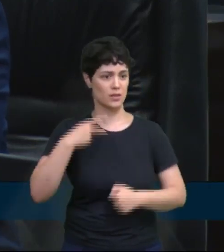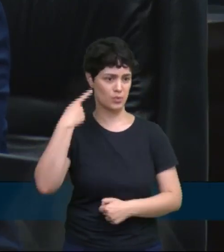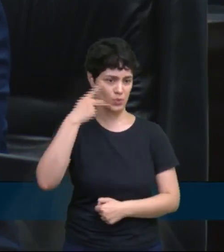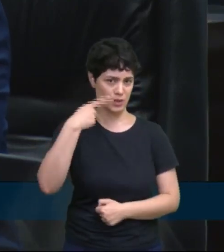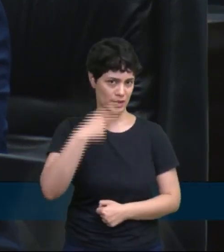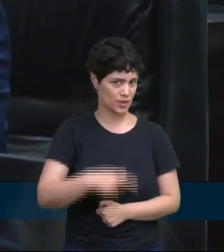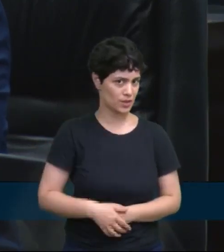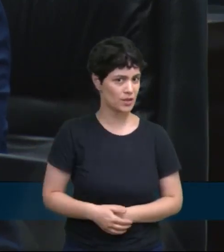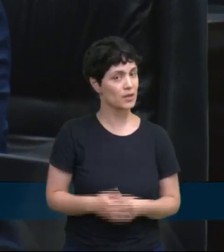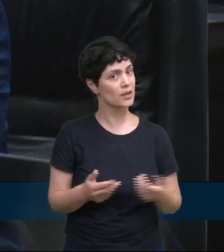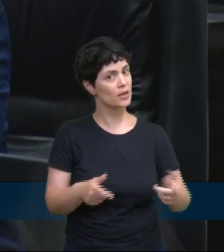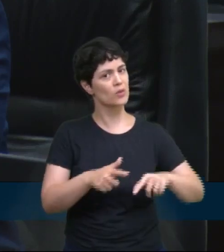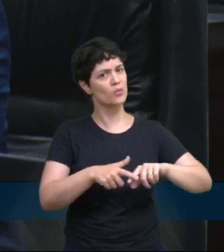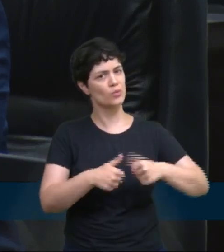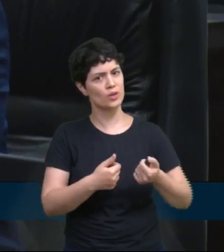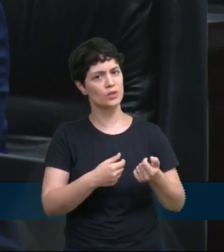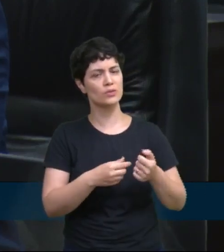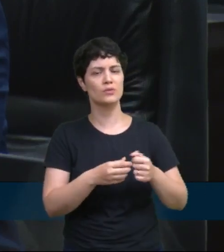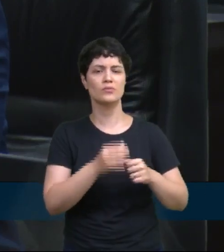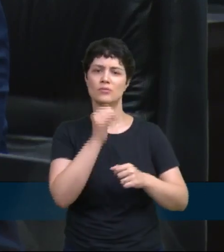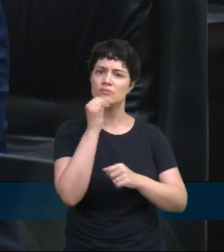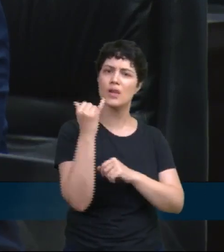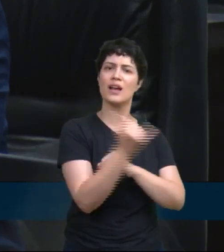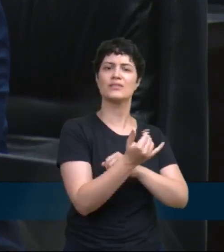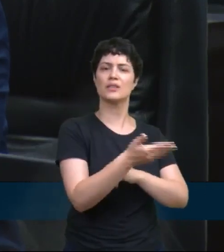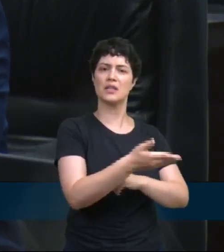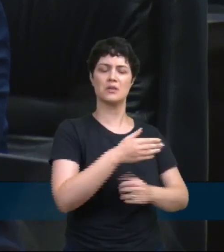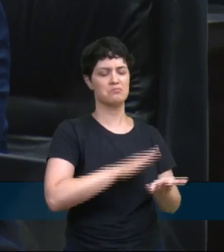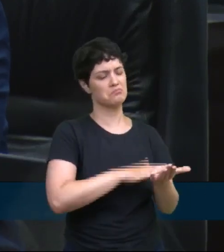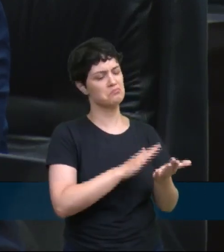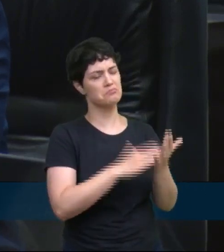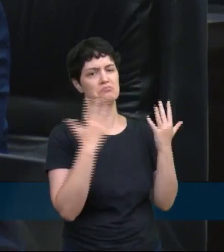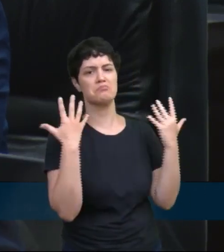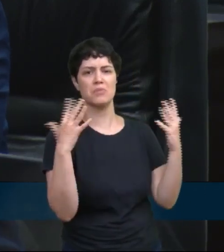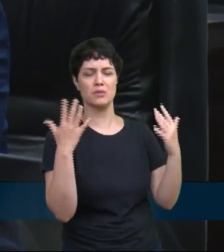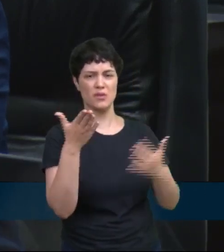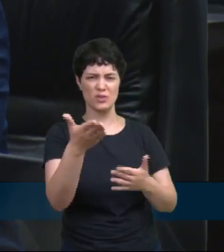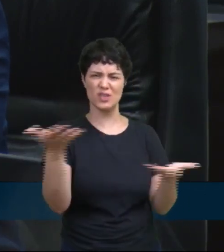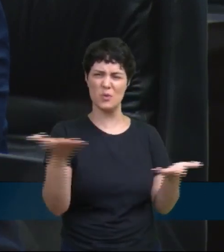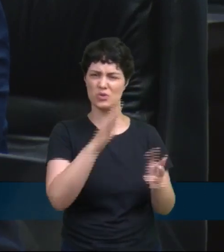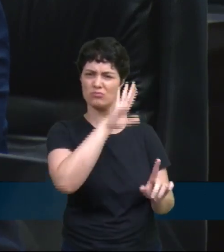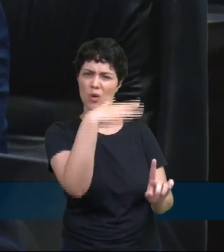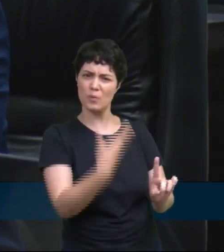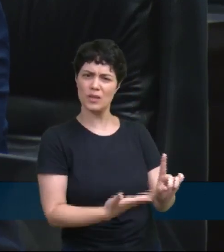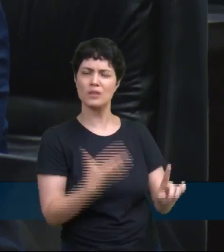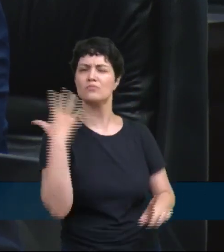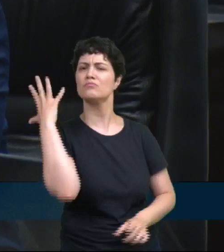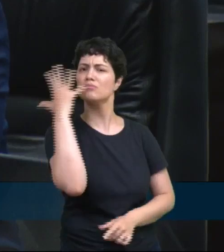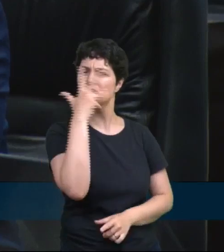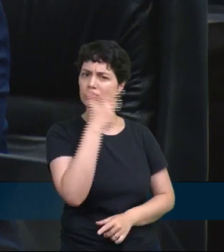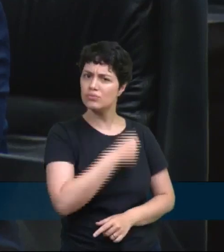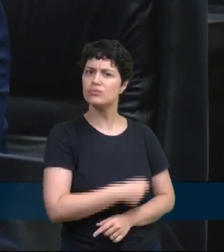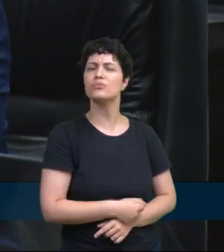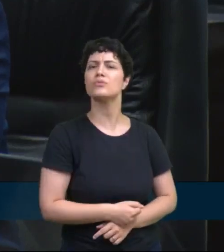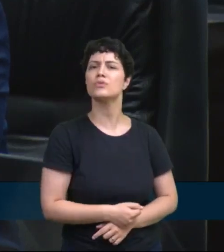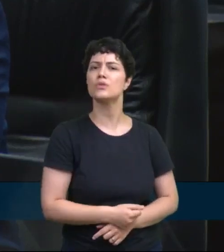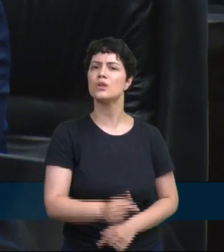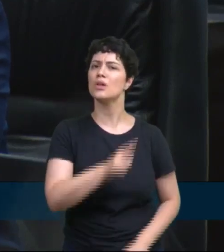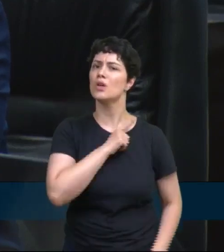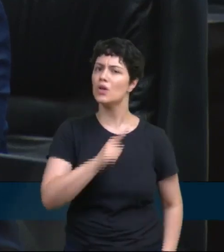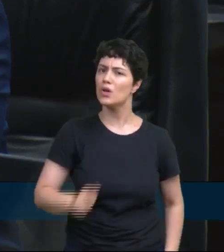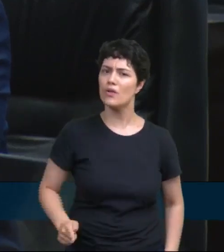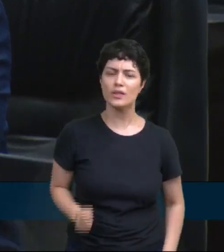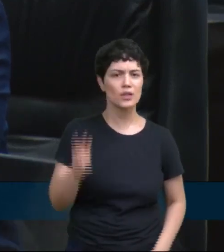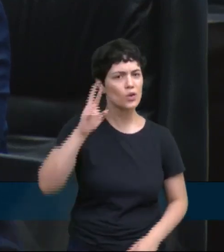para ele meus parabéns. É uma bela homenagem que você está fazendo. O governador Requião merece